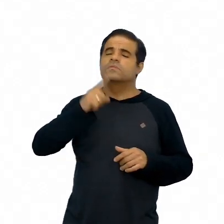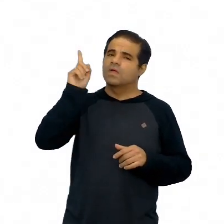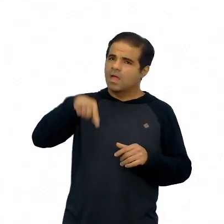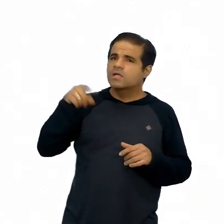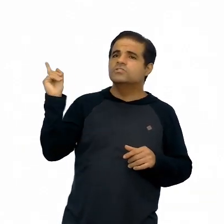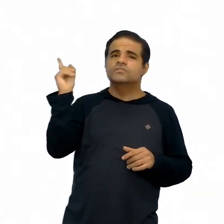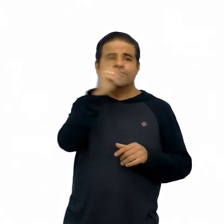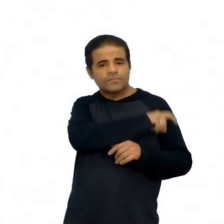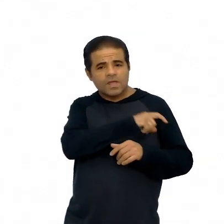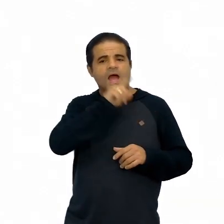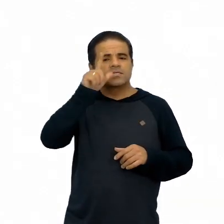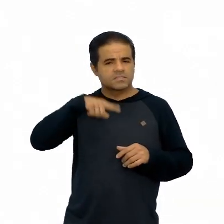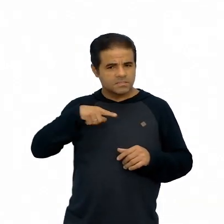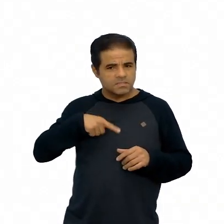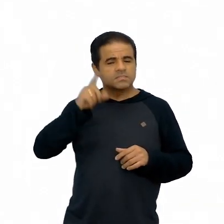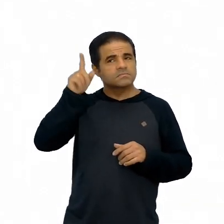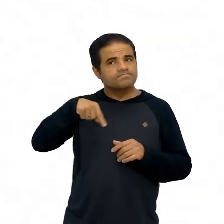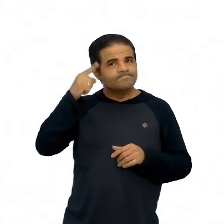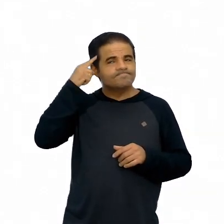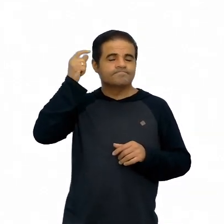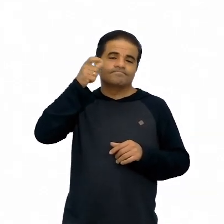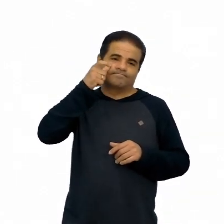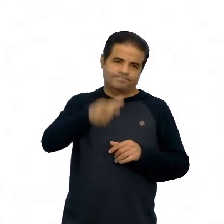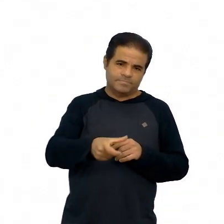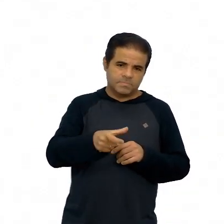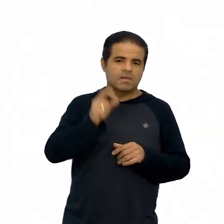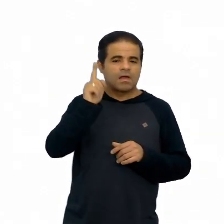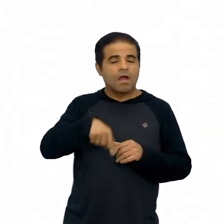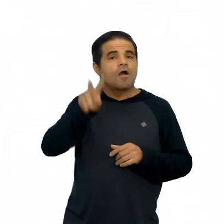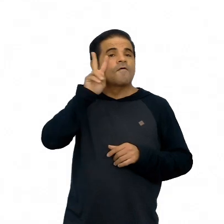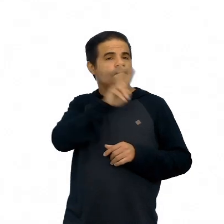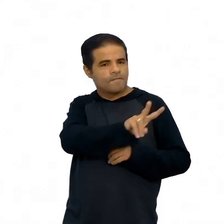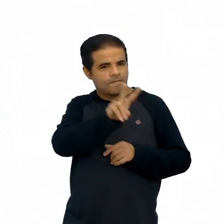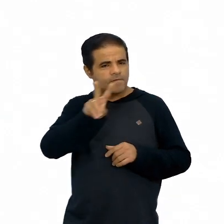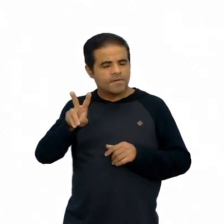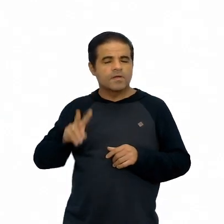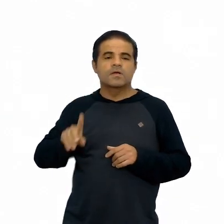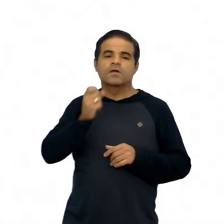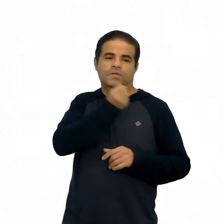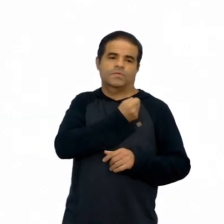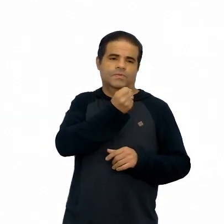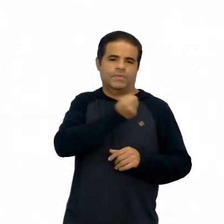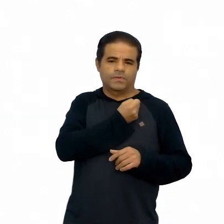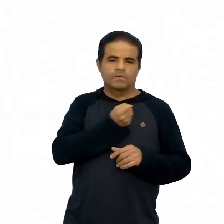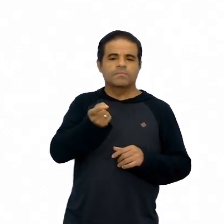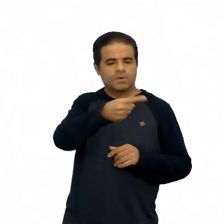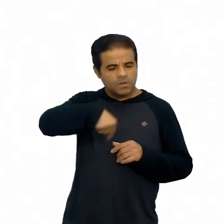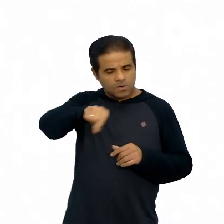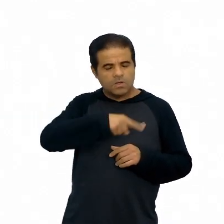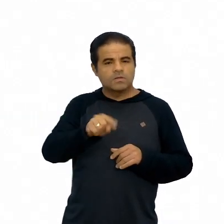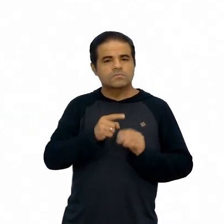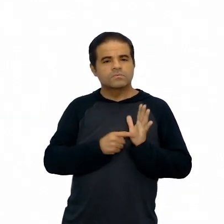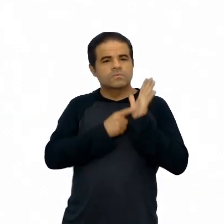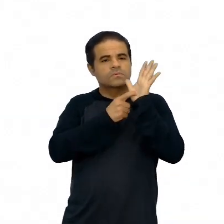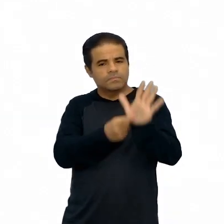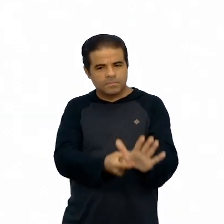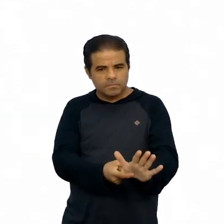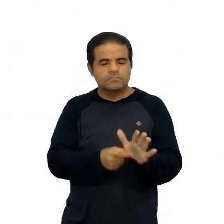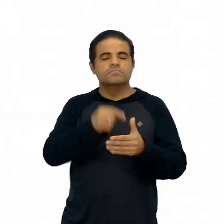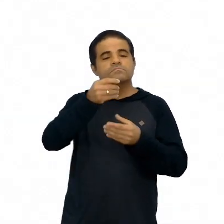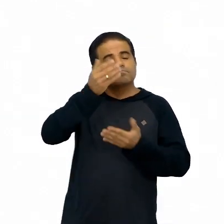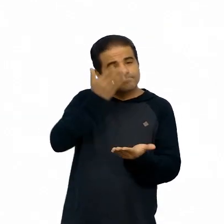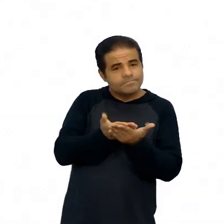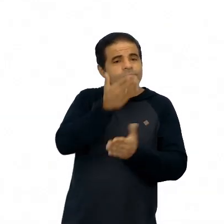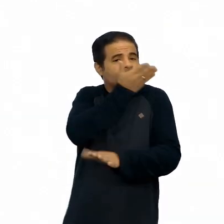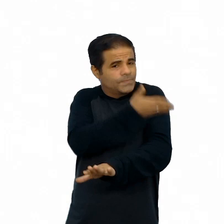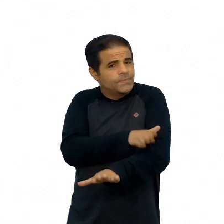ele tem muita dificuldade em observar, em ver esses números aí para nós, que não aparece explicitamente no exercício. Então,